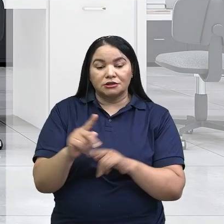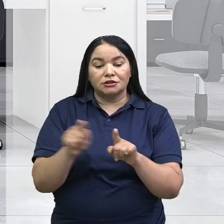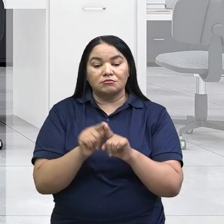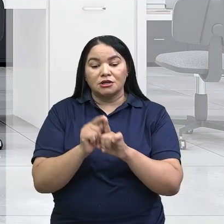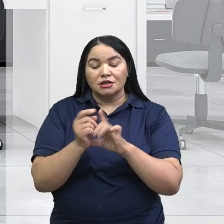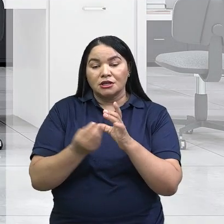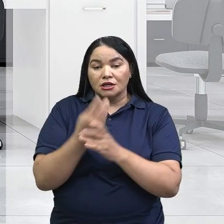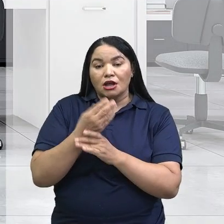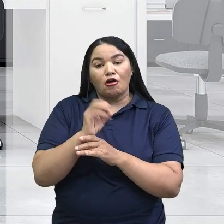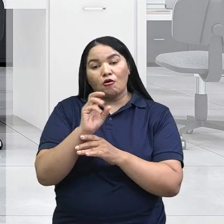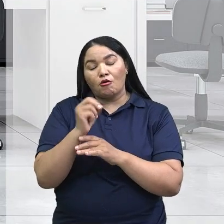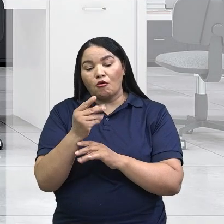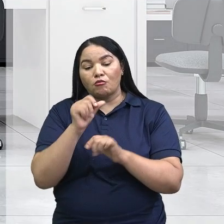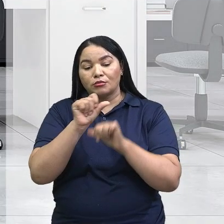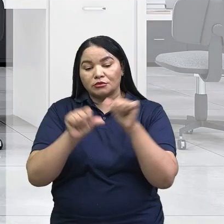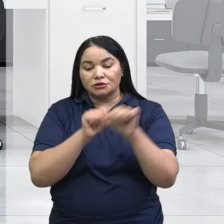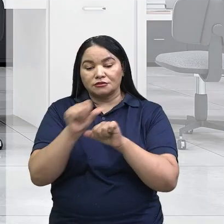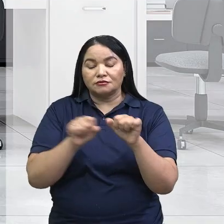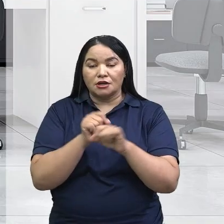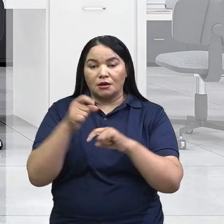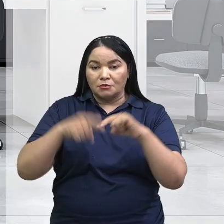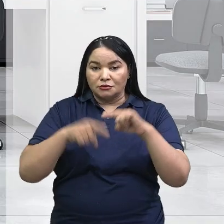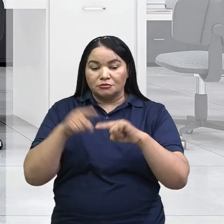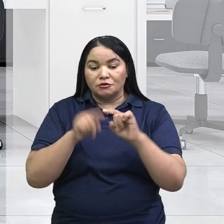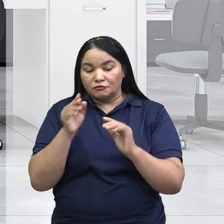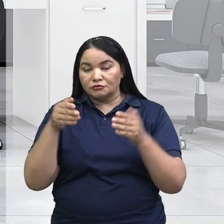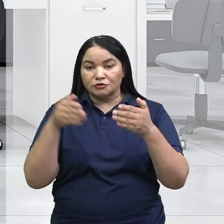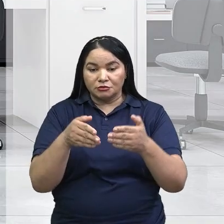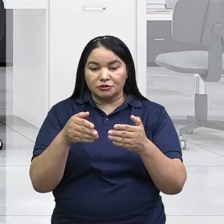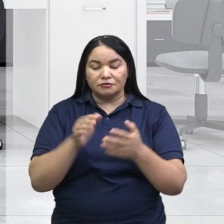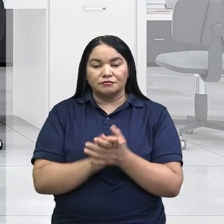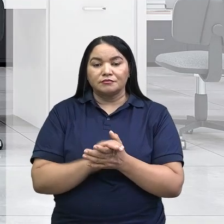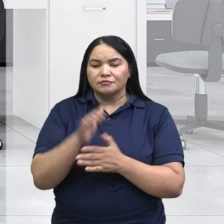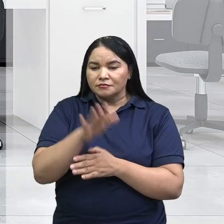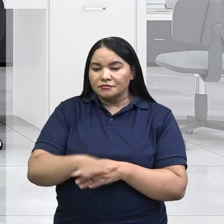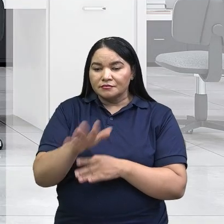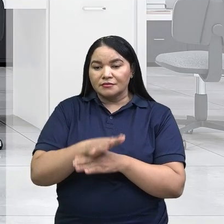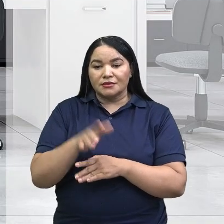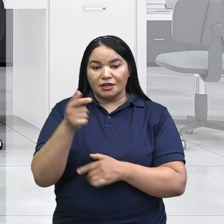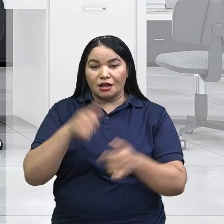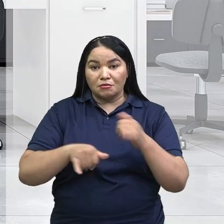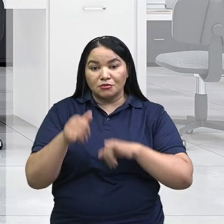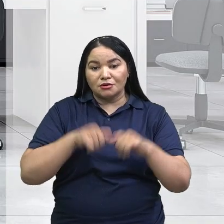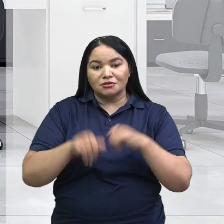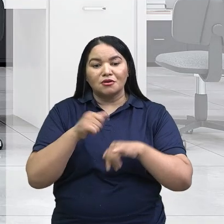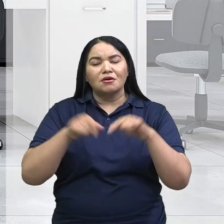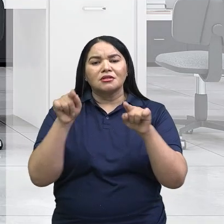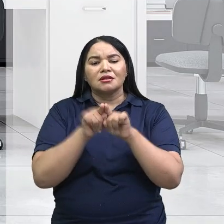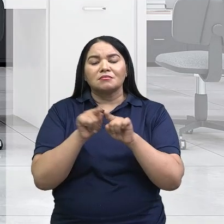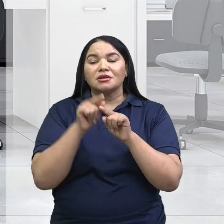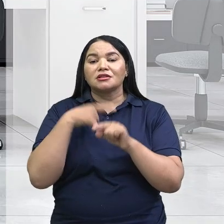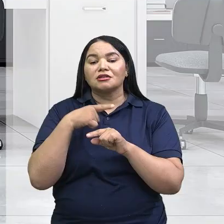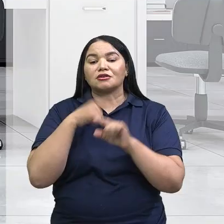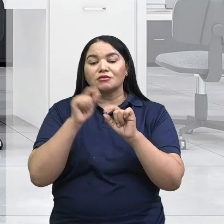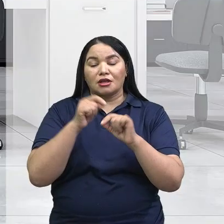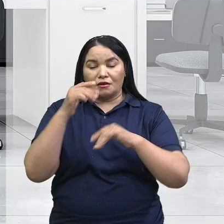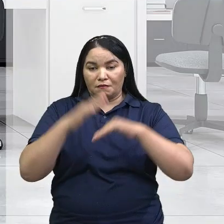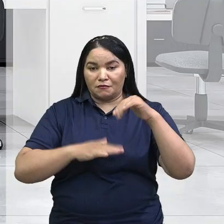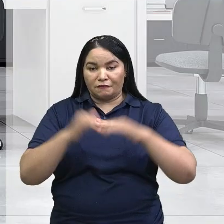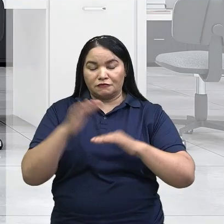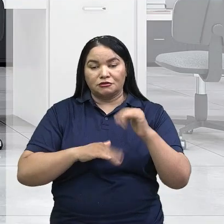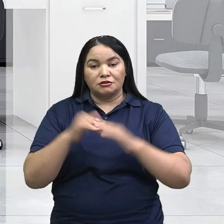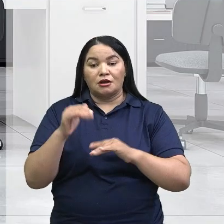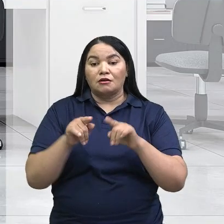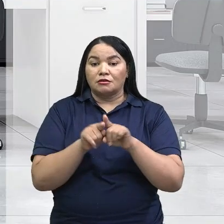ou modificar produtos para fins específicos, né? Então, em ambientes como esses aqui, como laboratórios, né, os profissionais, ali,